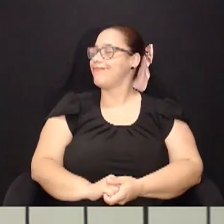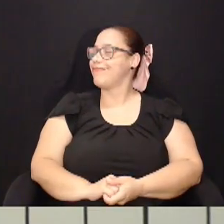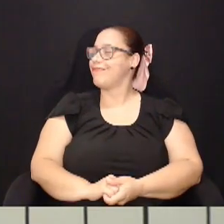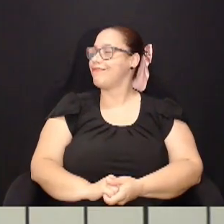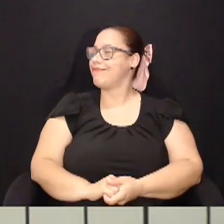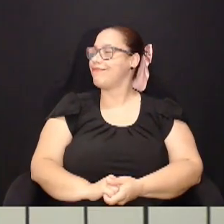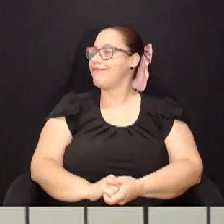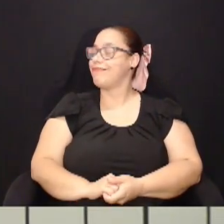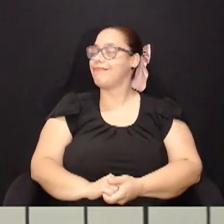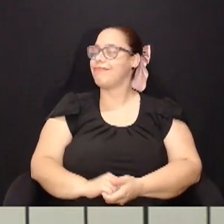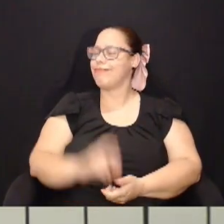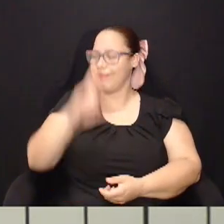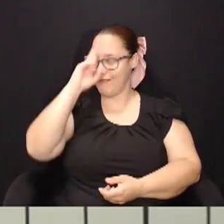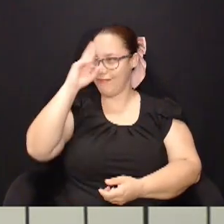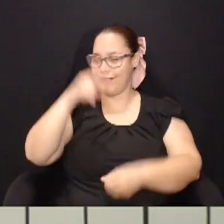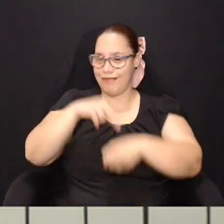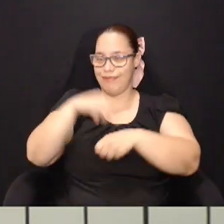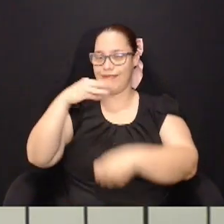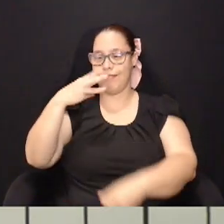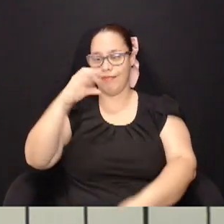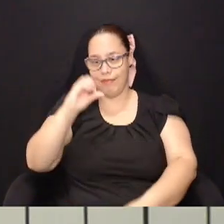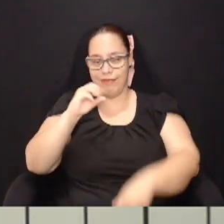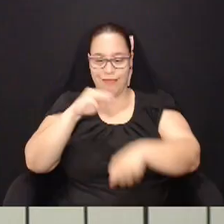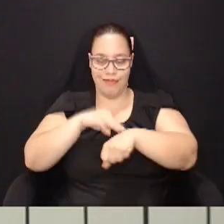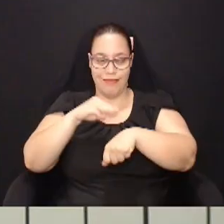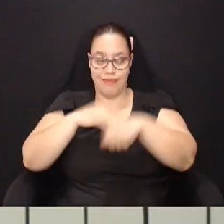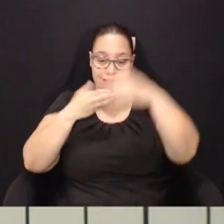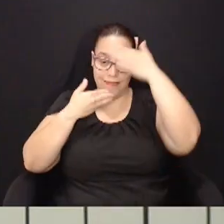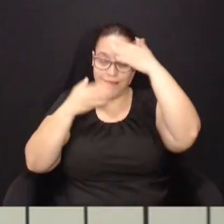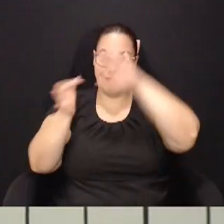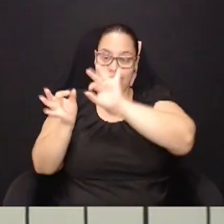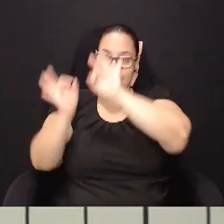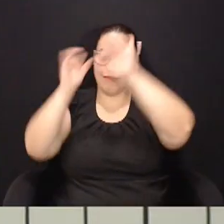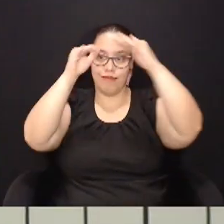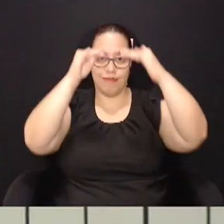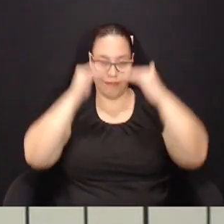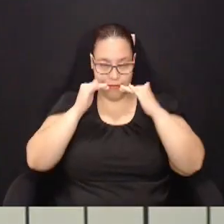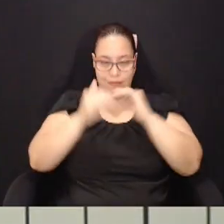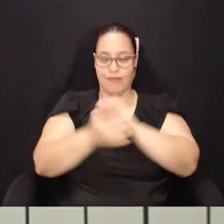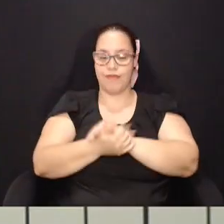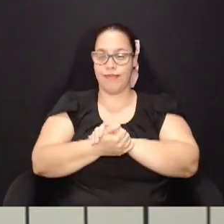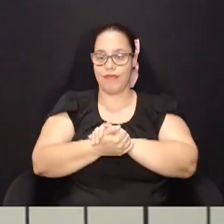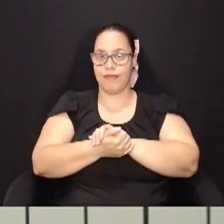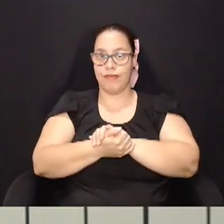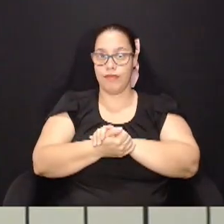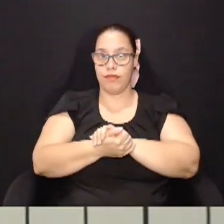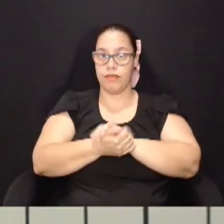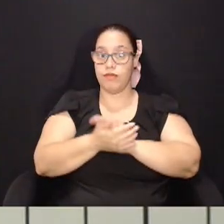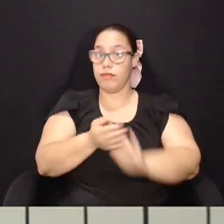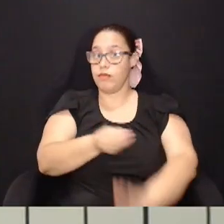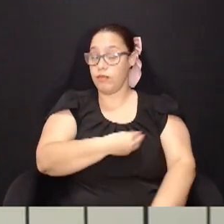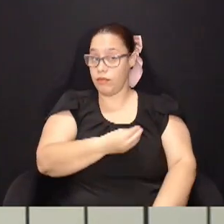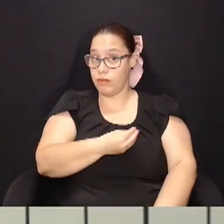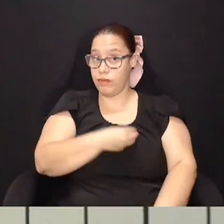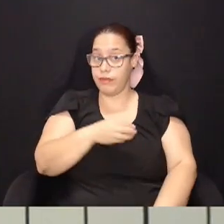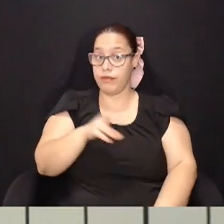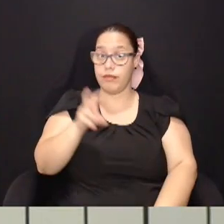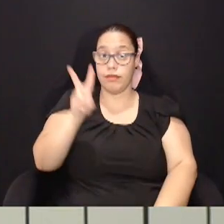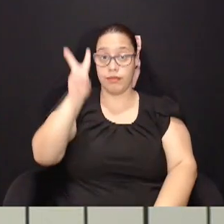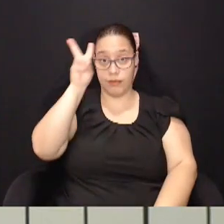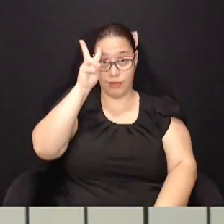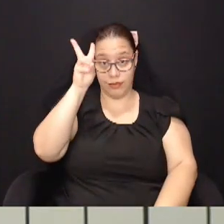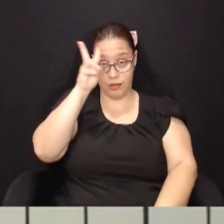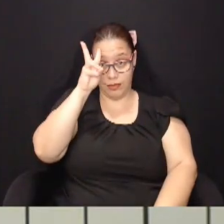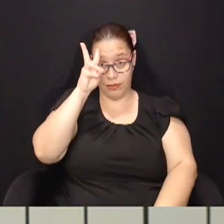12:00 mais 39 minutos. Muito obrigado pela sua companhia, pela sua audiência. Estamos ao vivo nesta segunda-feira. Vamos com